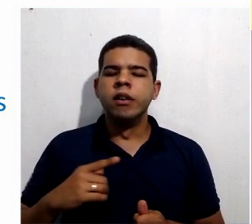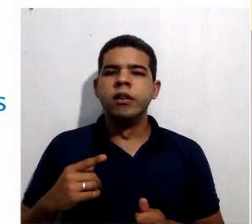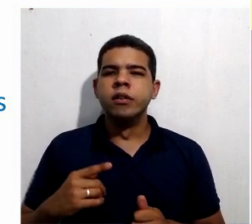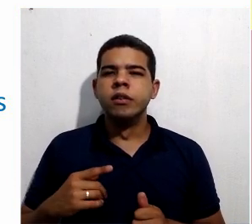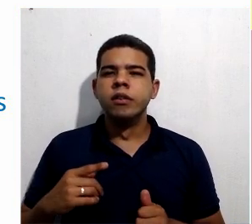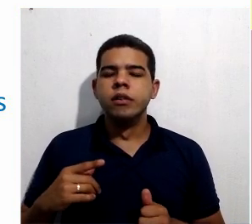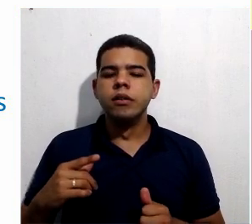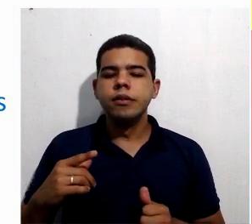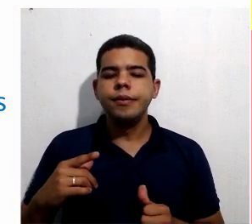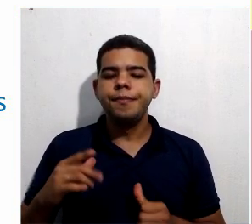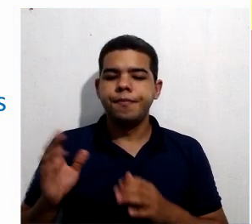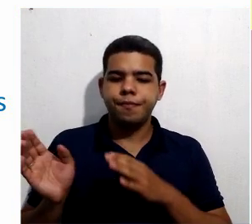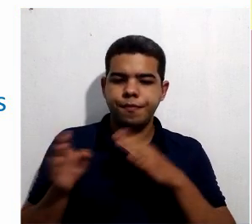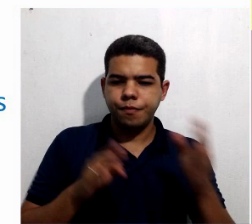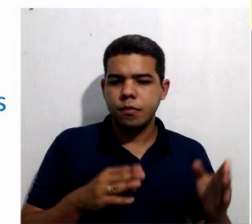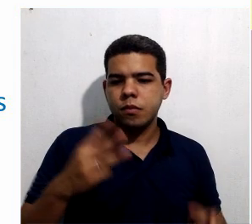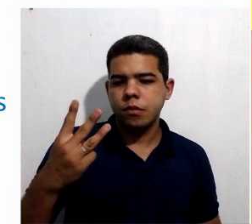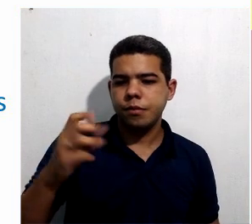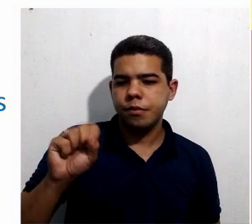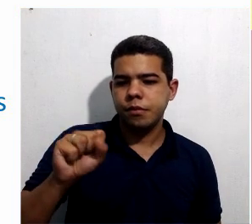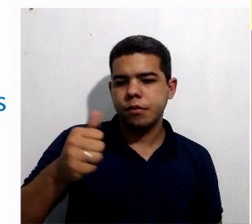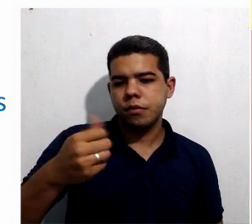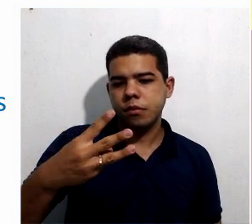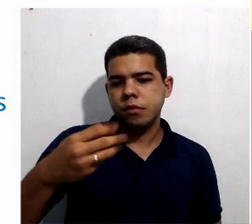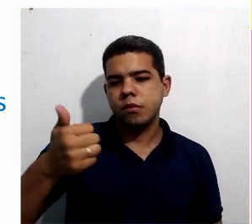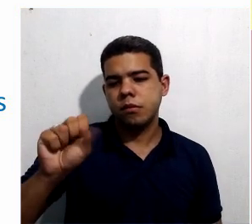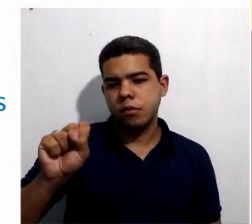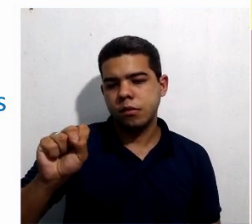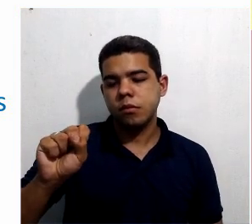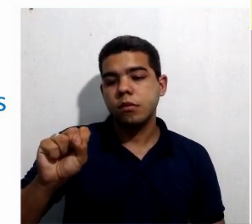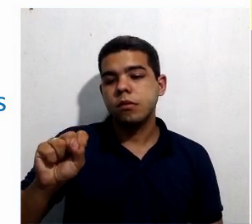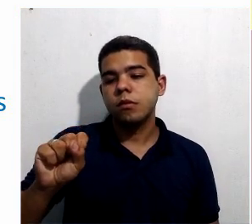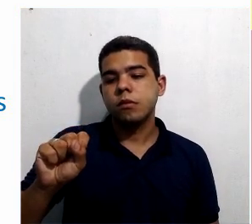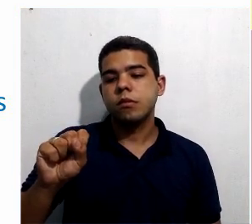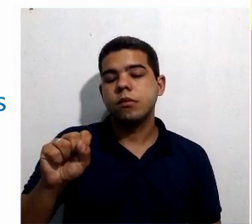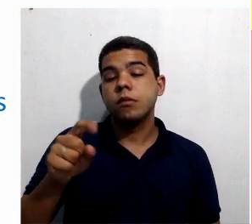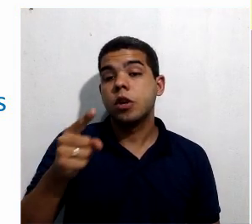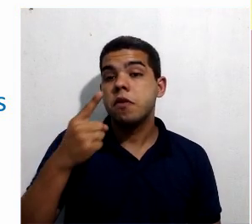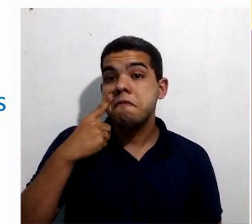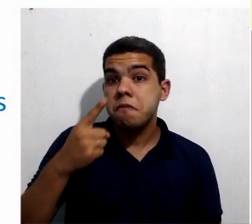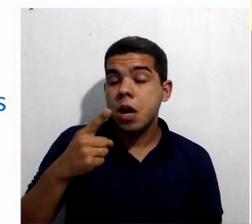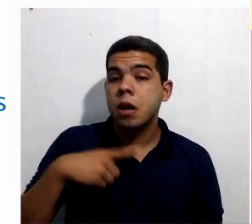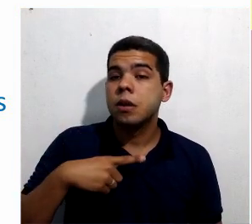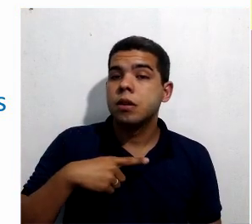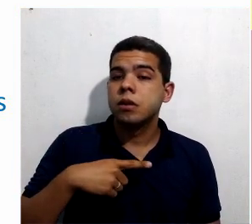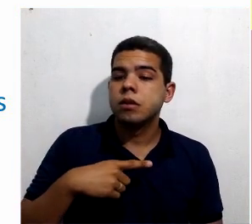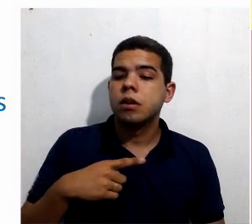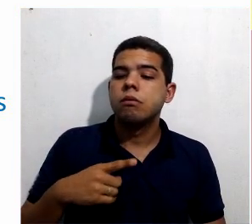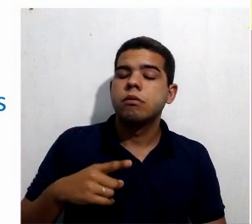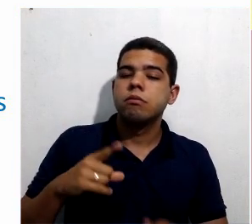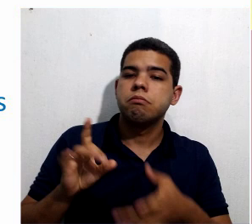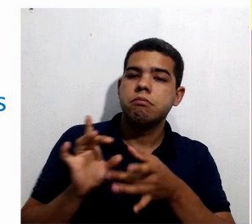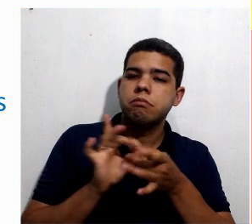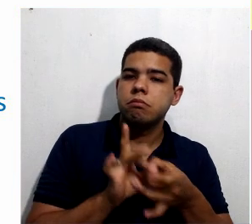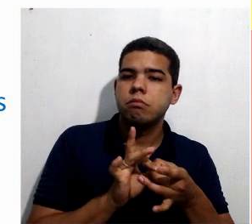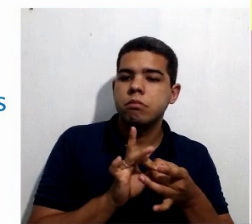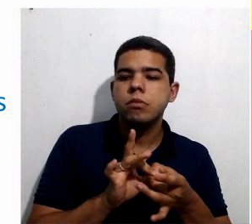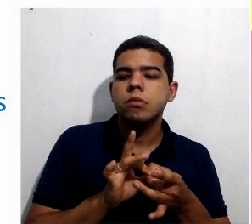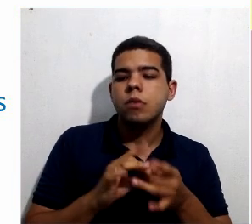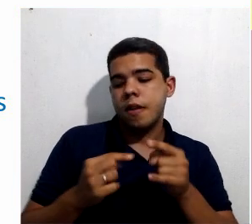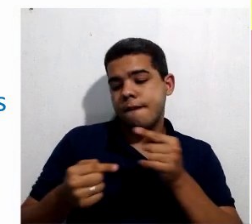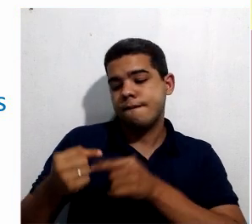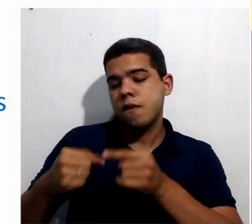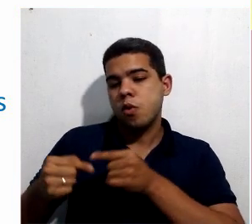aí, observe na tela, a sequência 3, 8, 13 e 18, você vê que existe ali uma relação